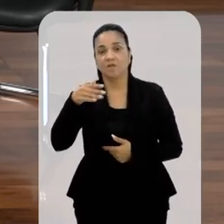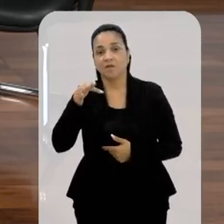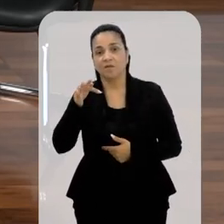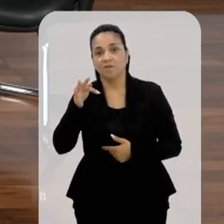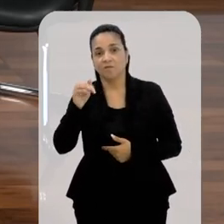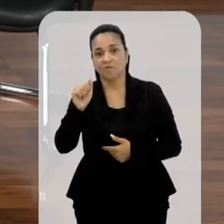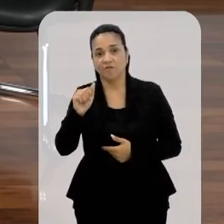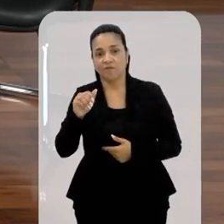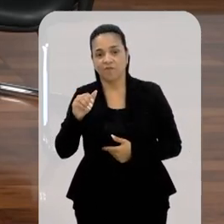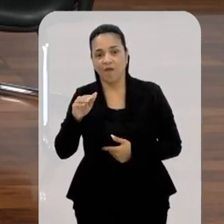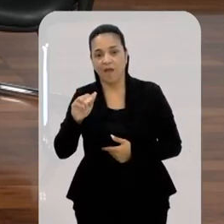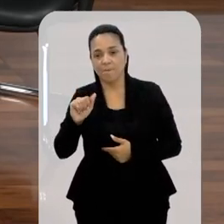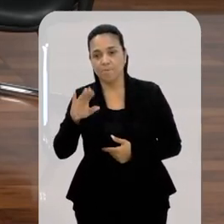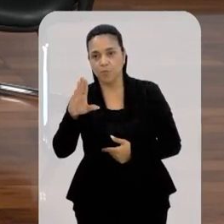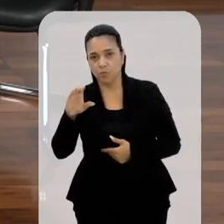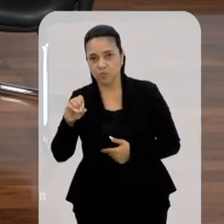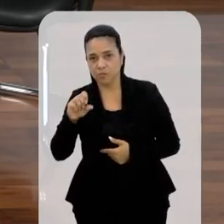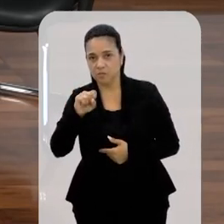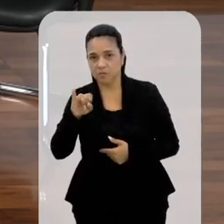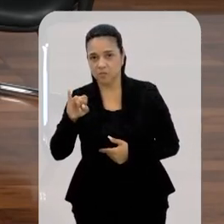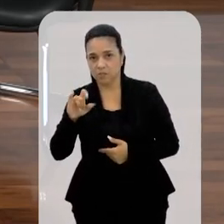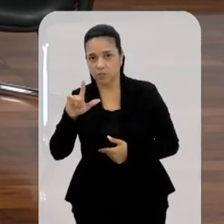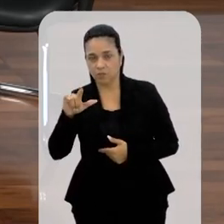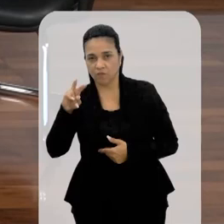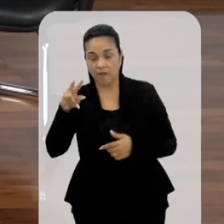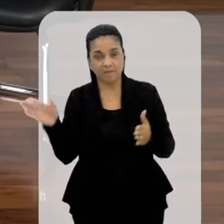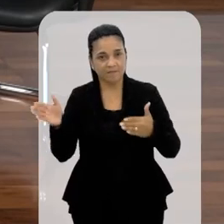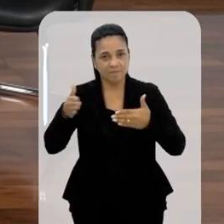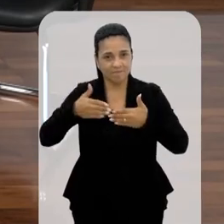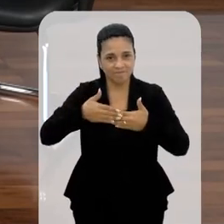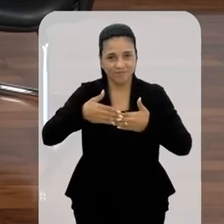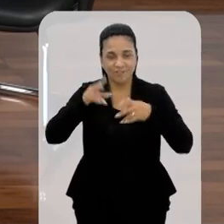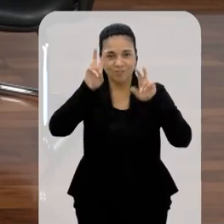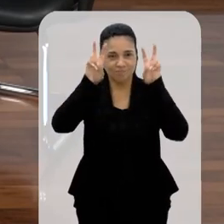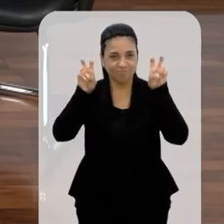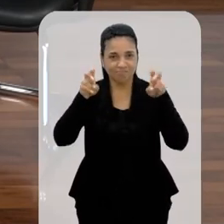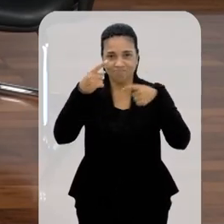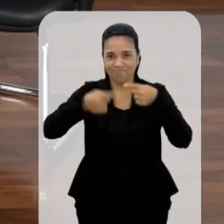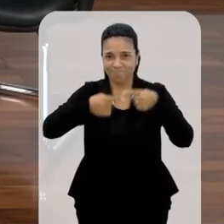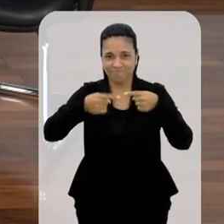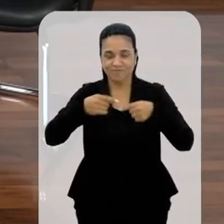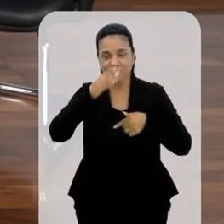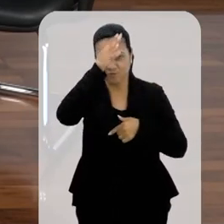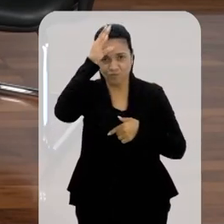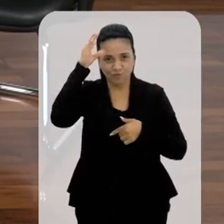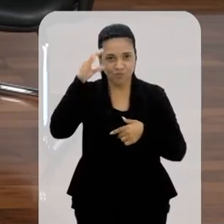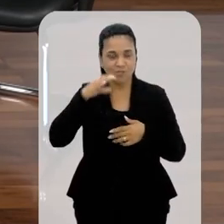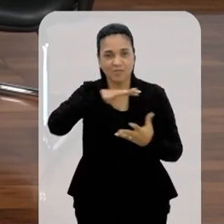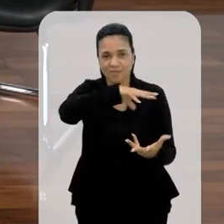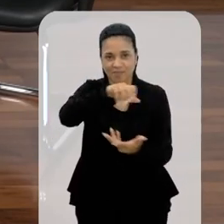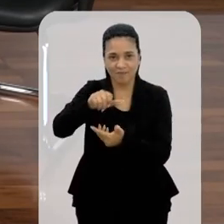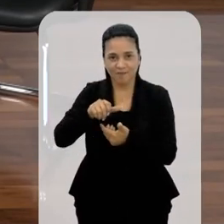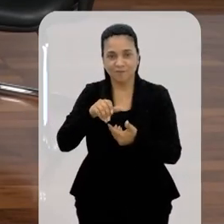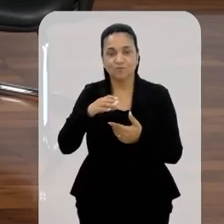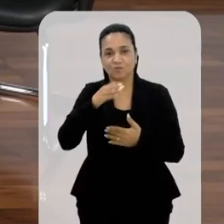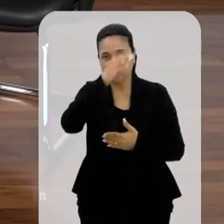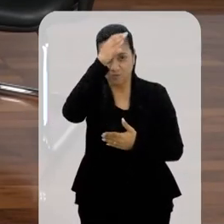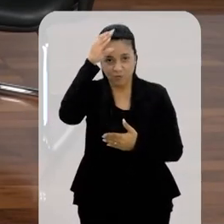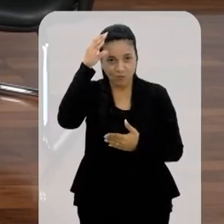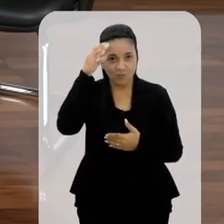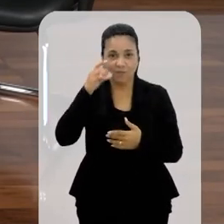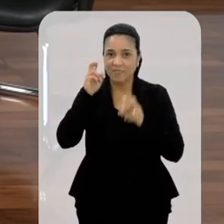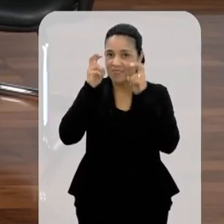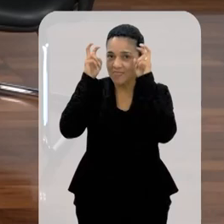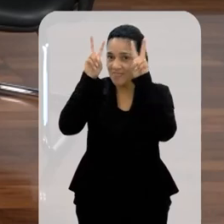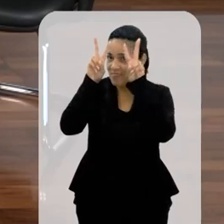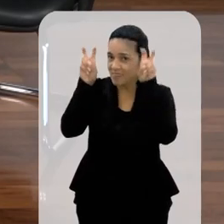Fábio Silva. E com isso nós vamos encerrando o nosso programa, que discutiu o Dia Internacional do Consumidor. Te espero no próximo trazendo mais